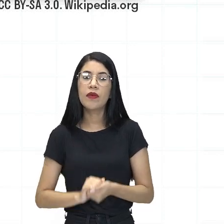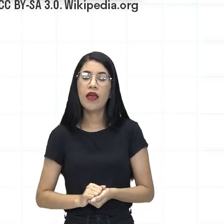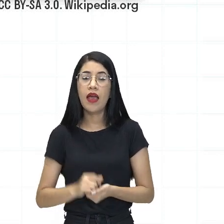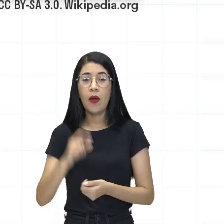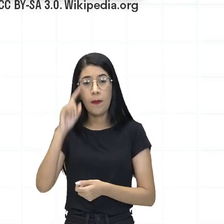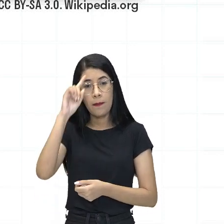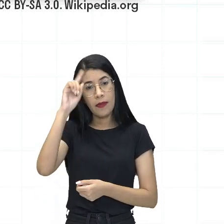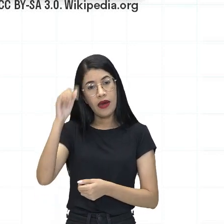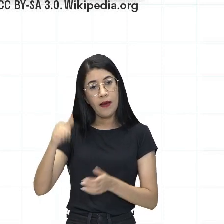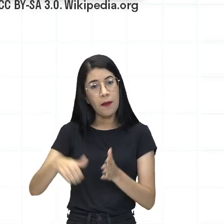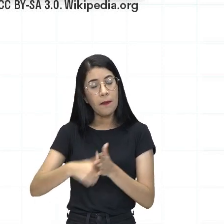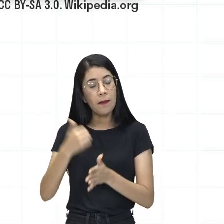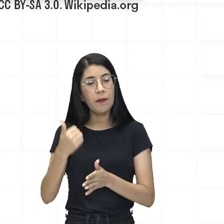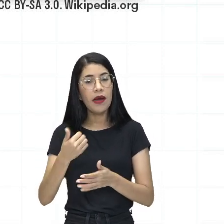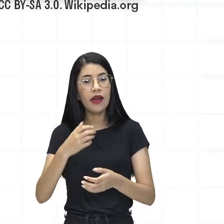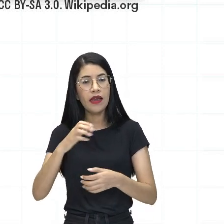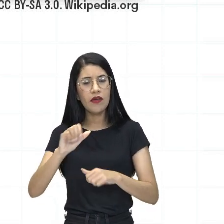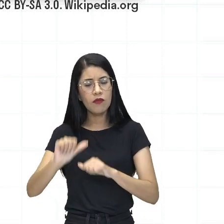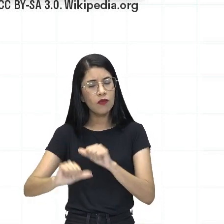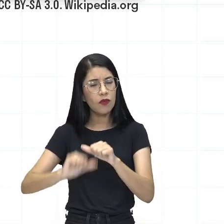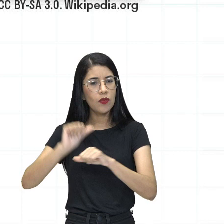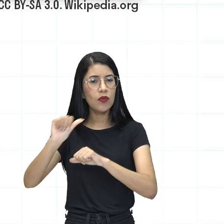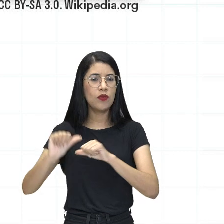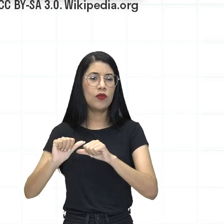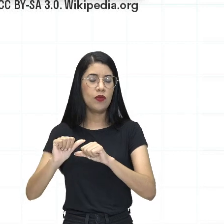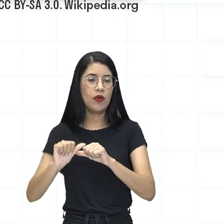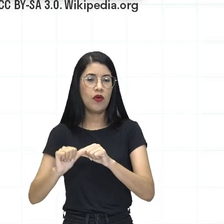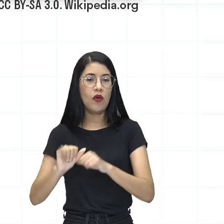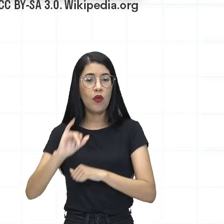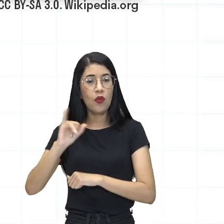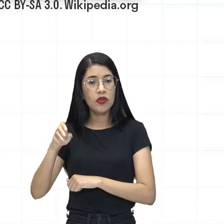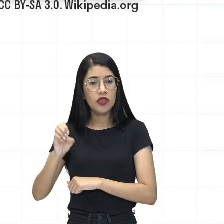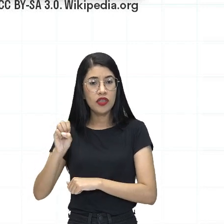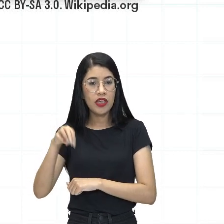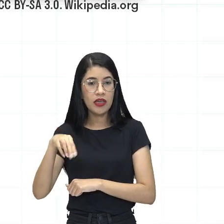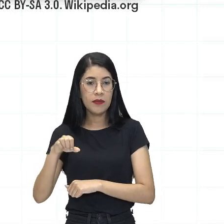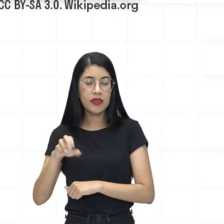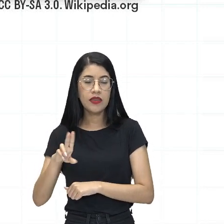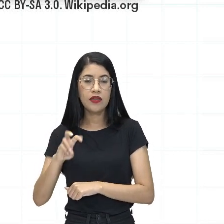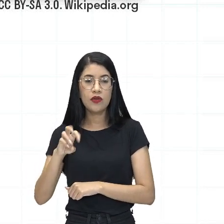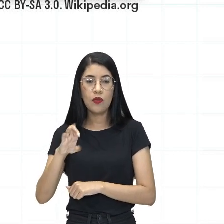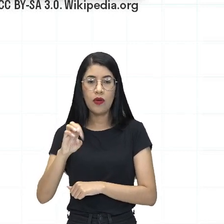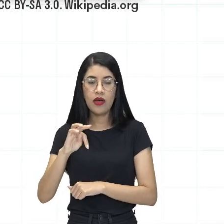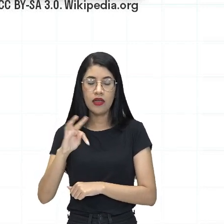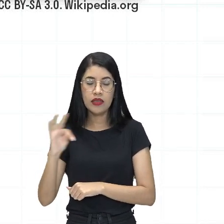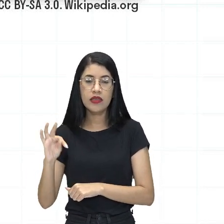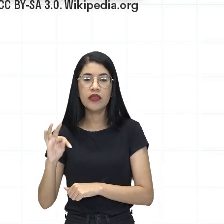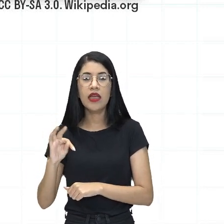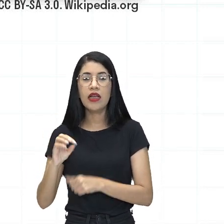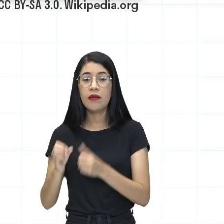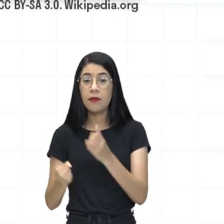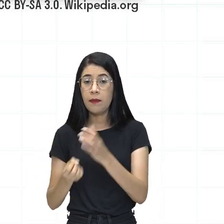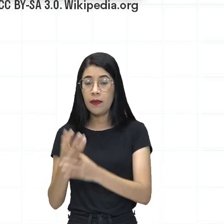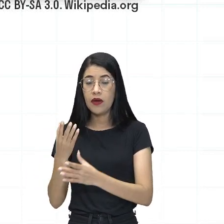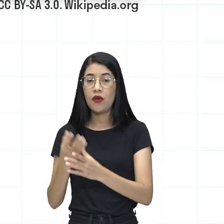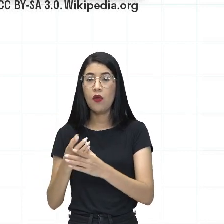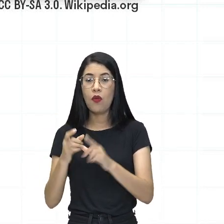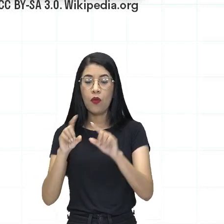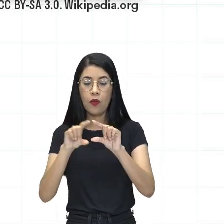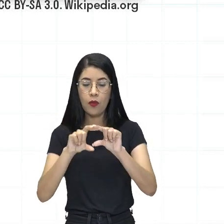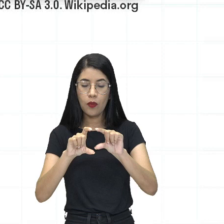ideia revolucionária foi de James Watt. Ele projetou um cilíndrico